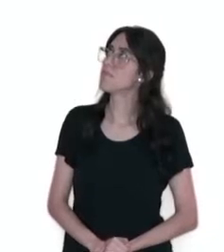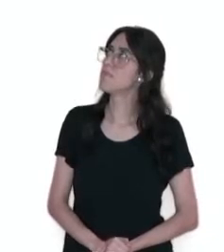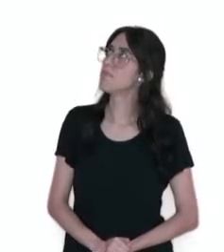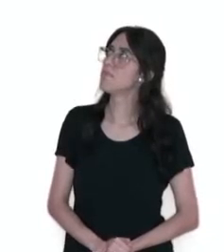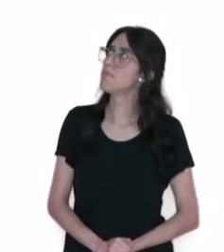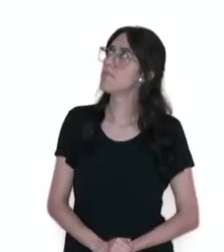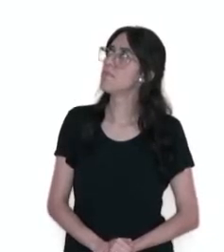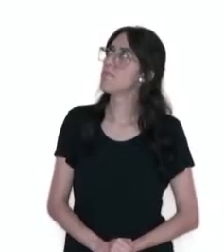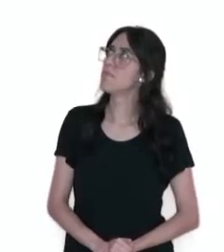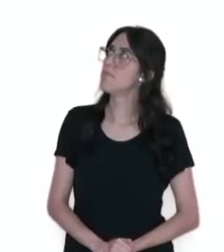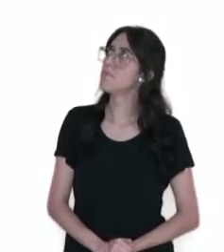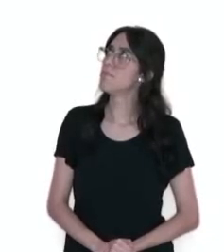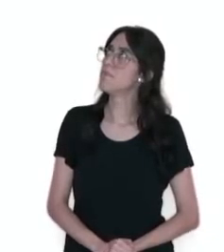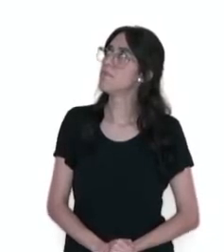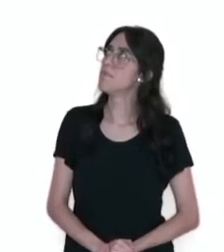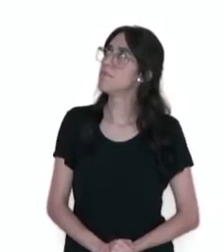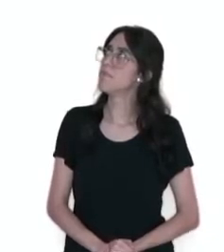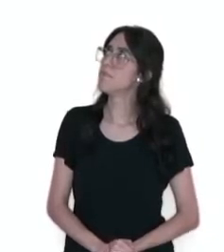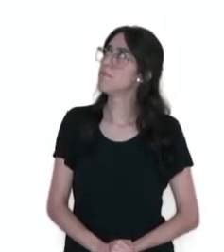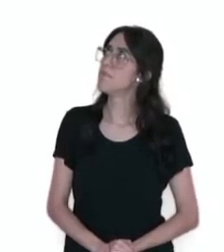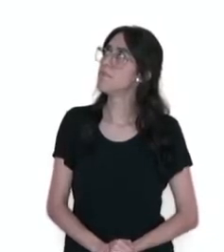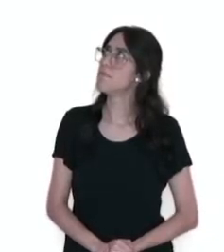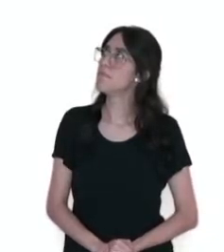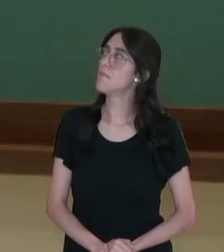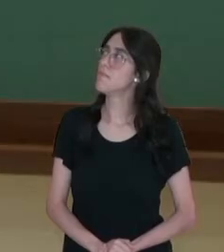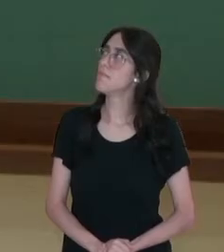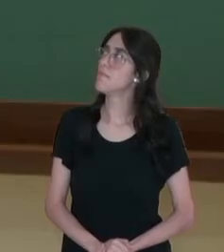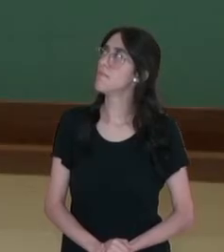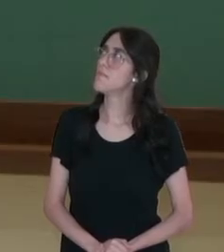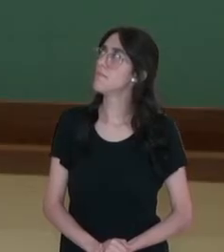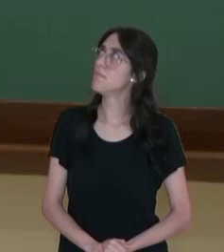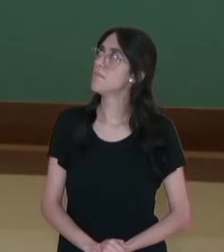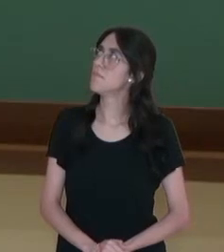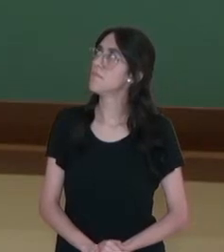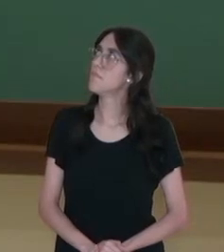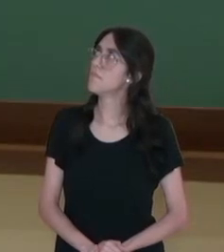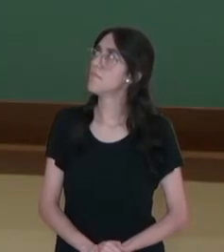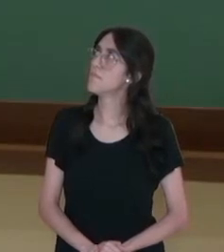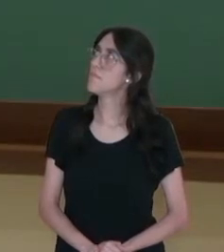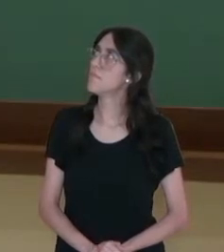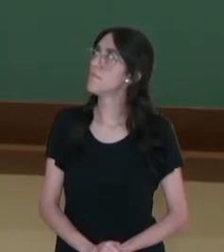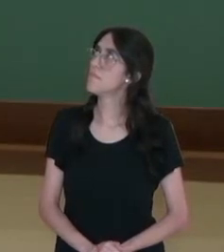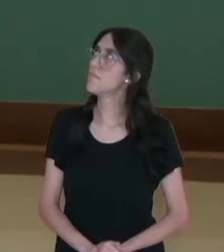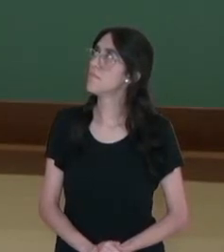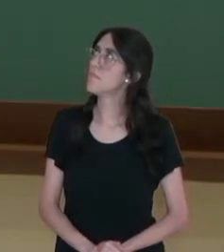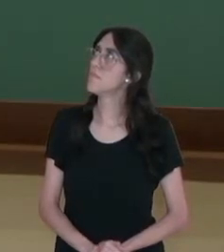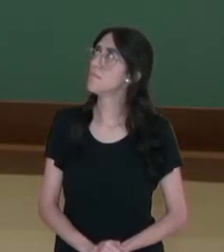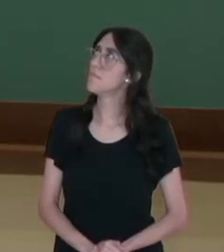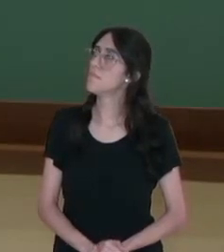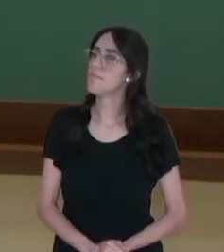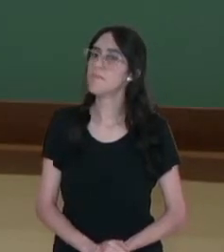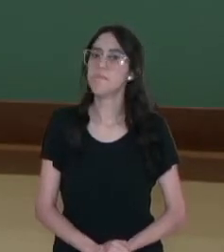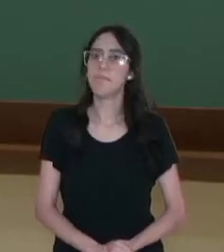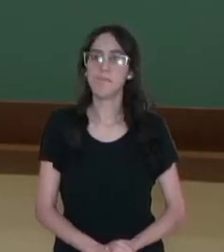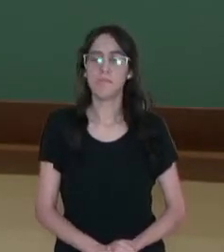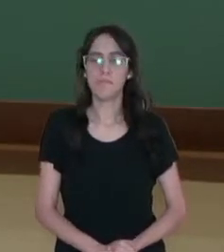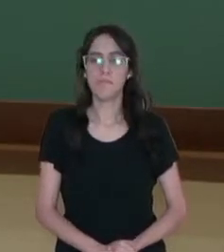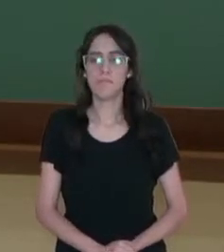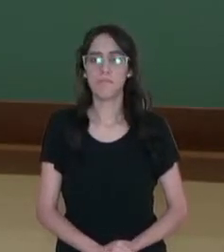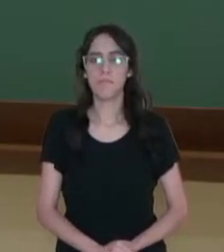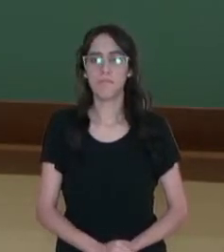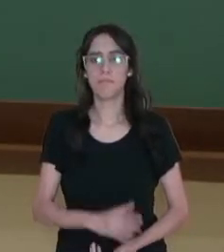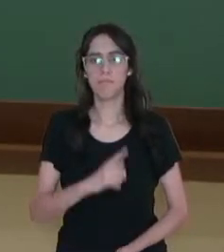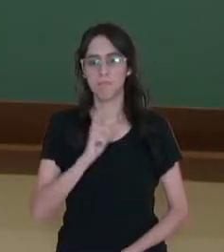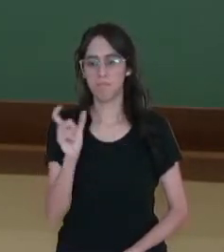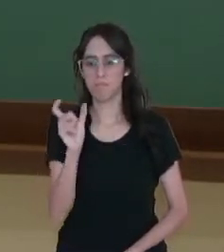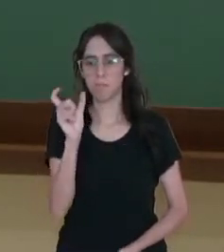está composta de dois verbos, vamos e clavar, e uma preposição, a palavra